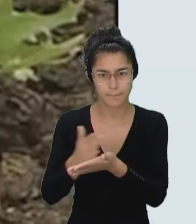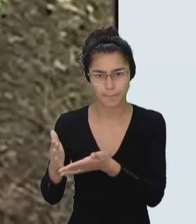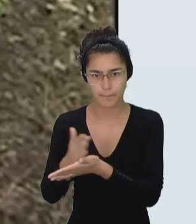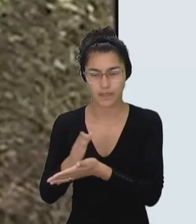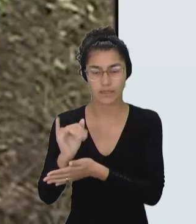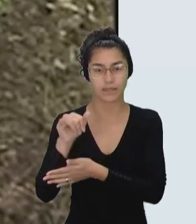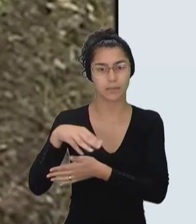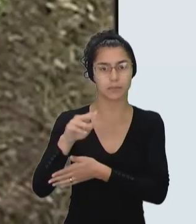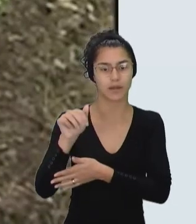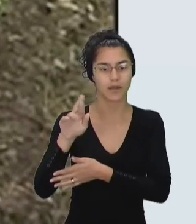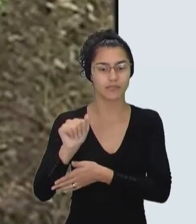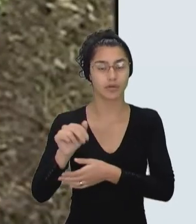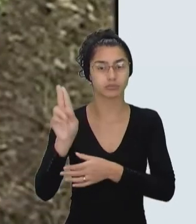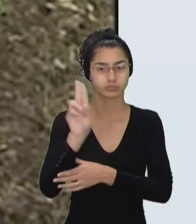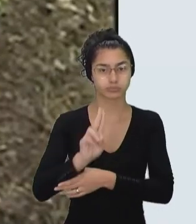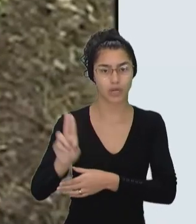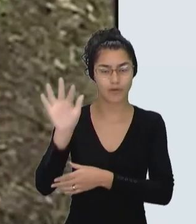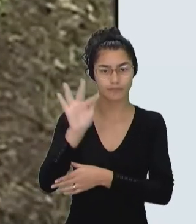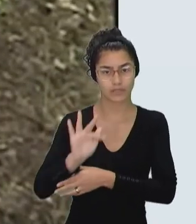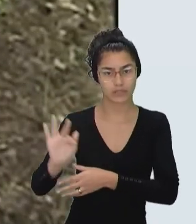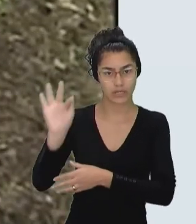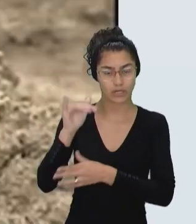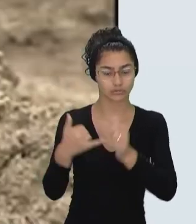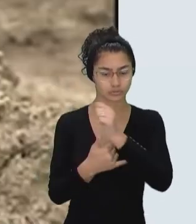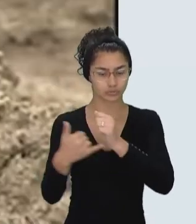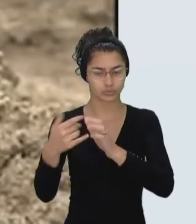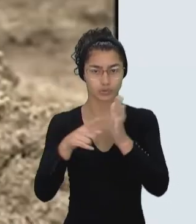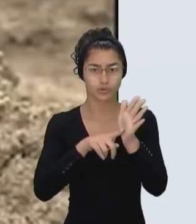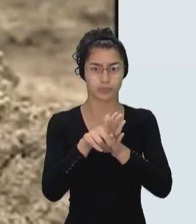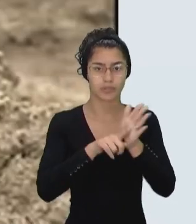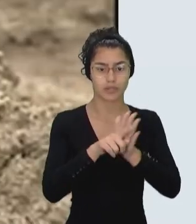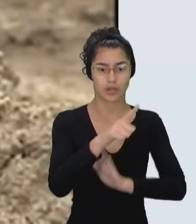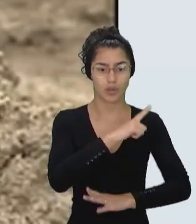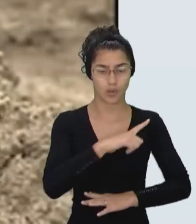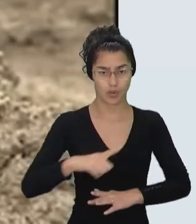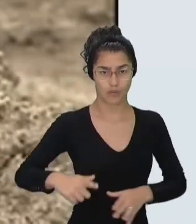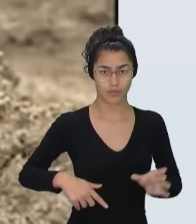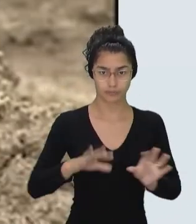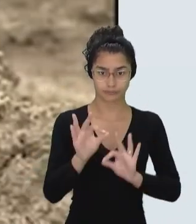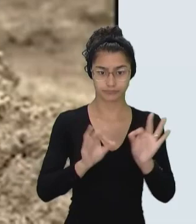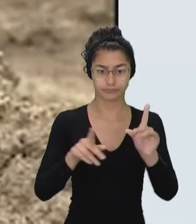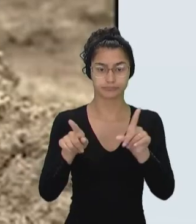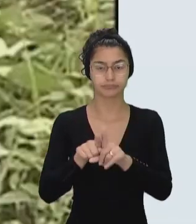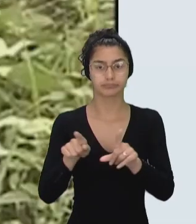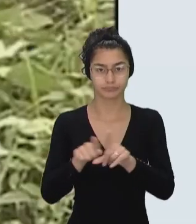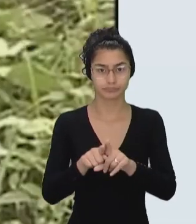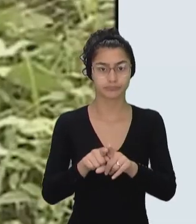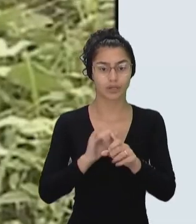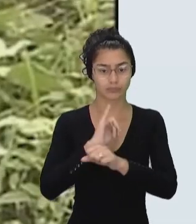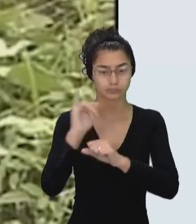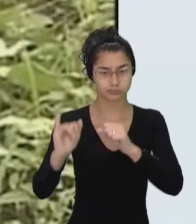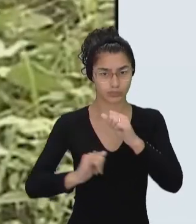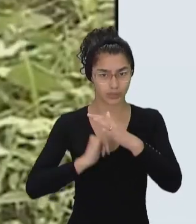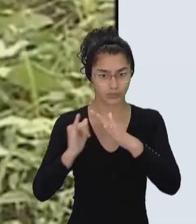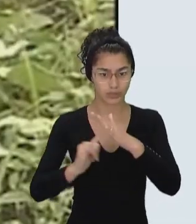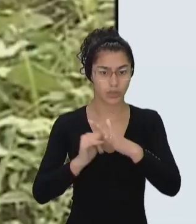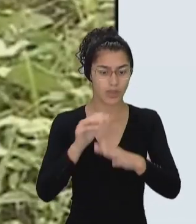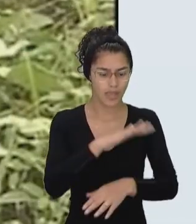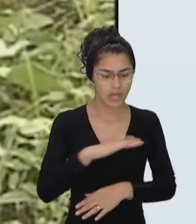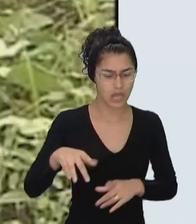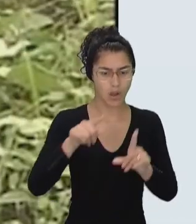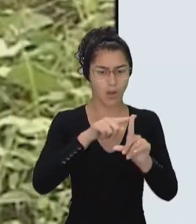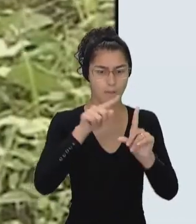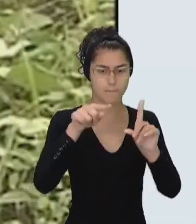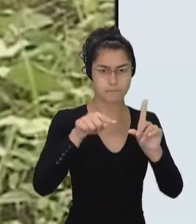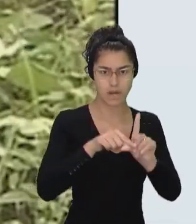da Embrapa, universidades e institutos de pesquisa, governos e organismos internacionais. Crianças,